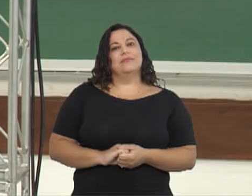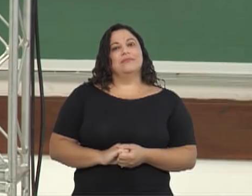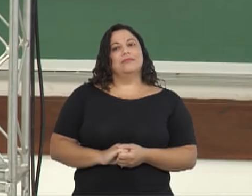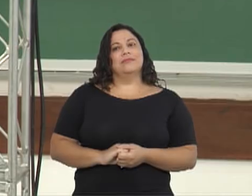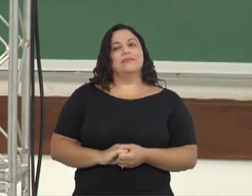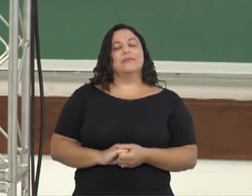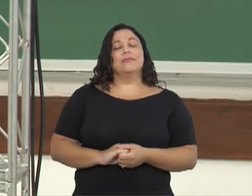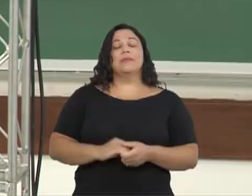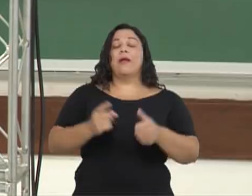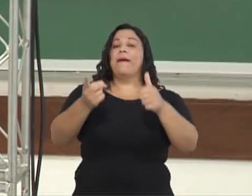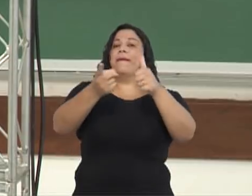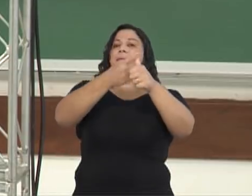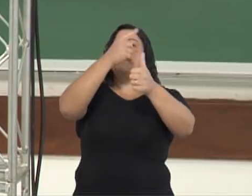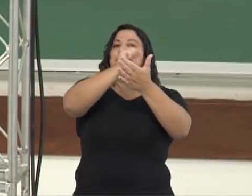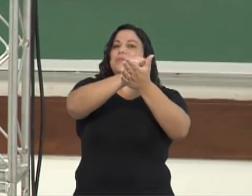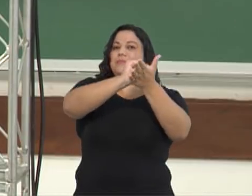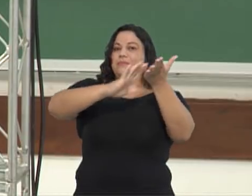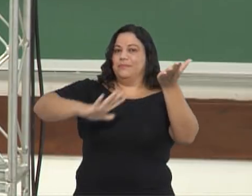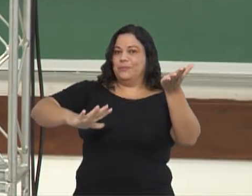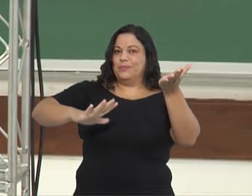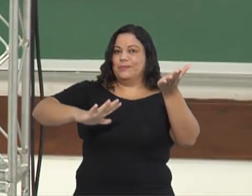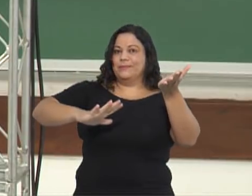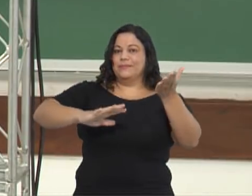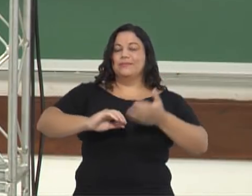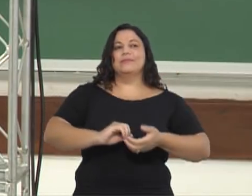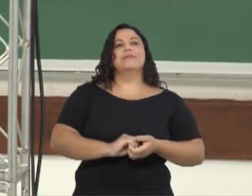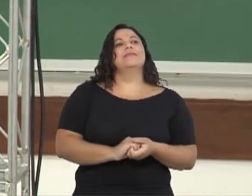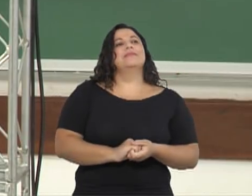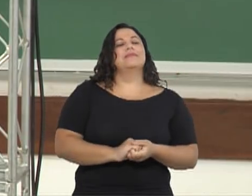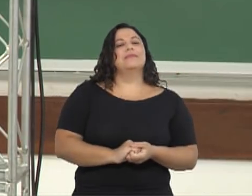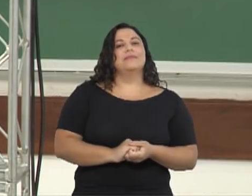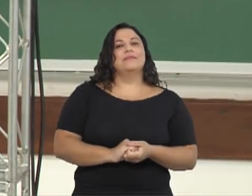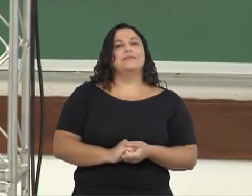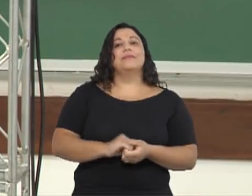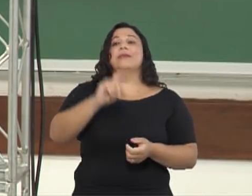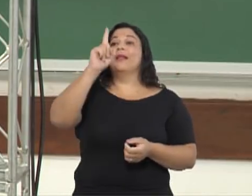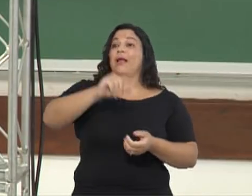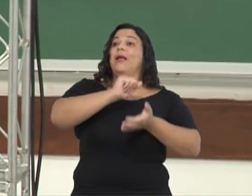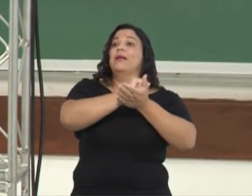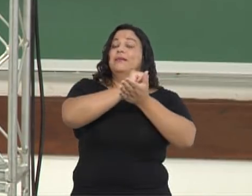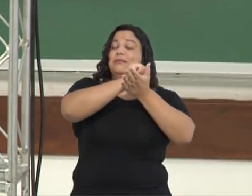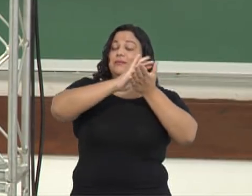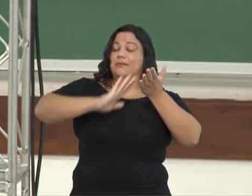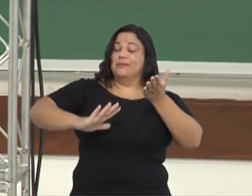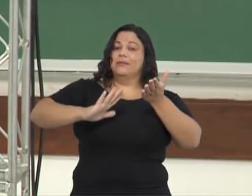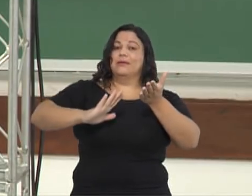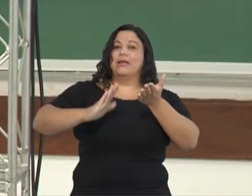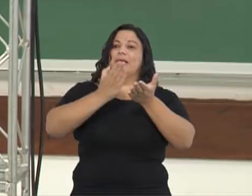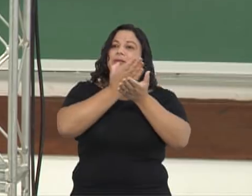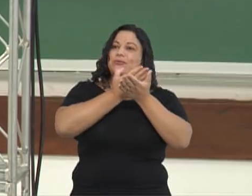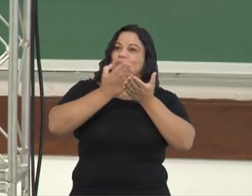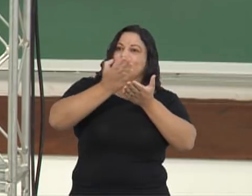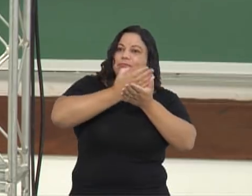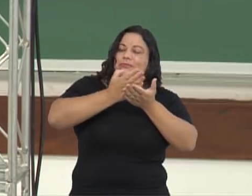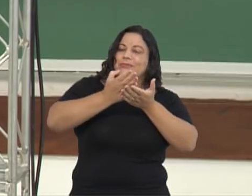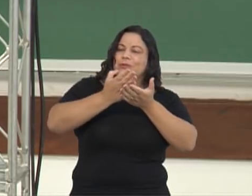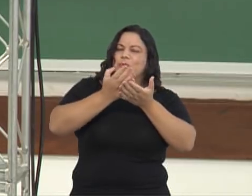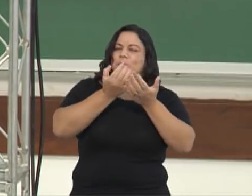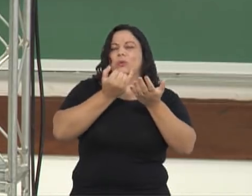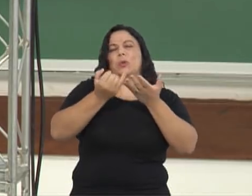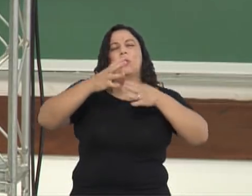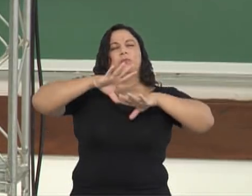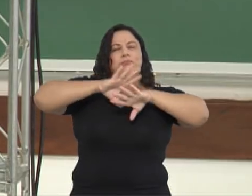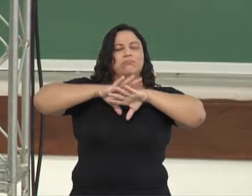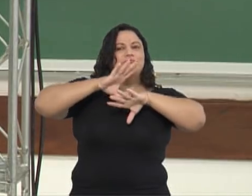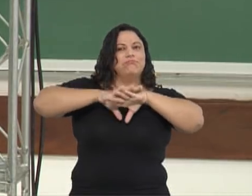Vamos ao primeiro exercício. Esse exercício começou a aulinha de matemática. O que